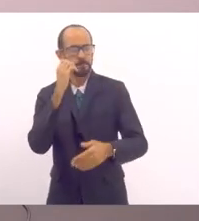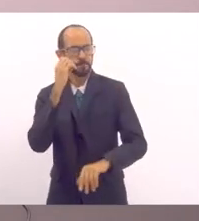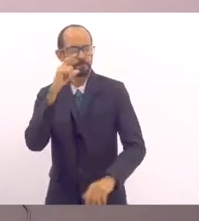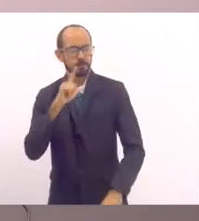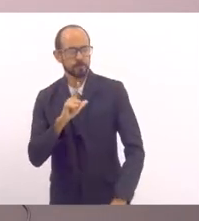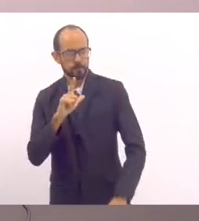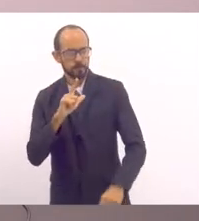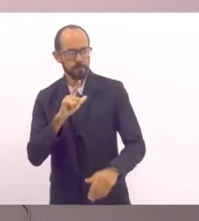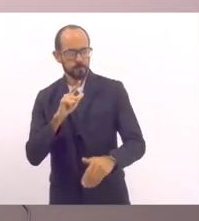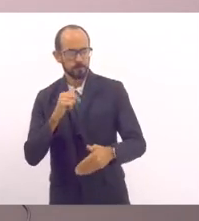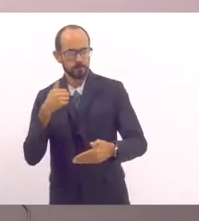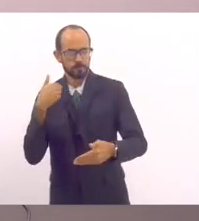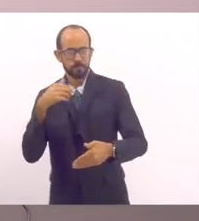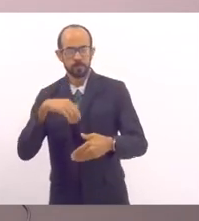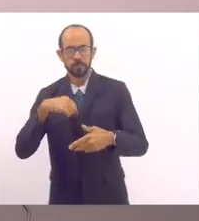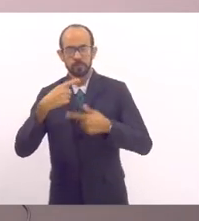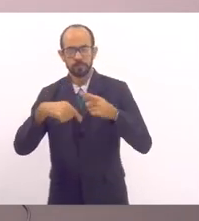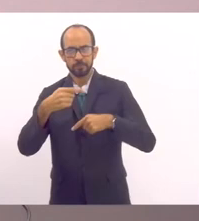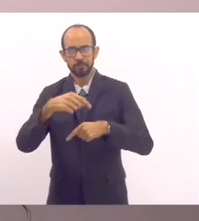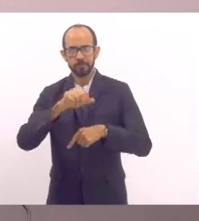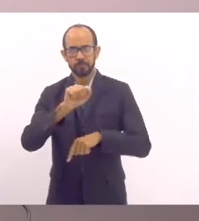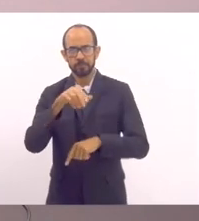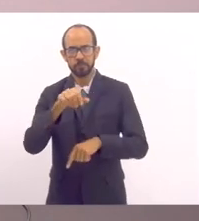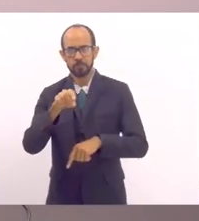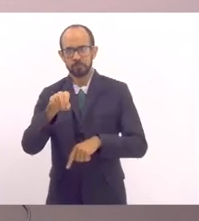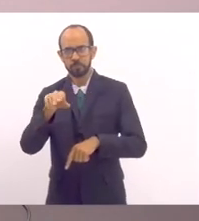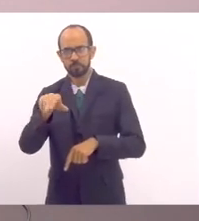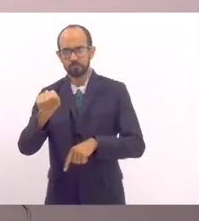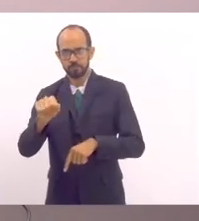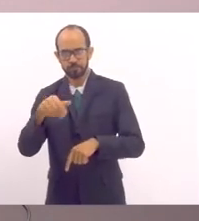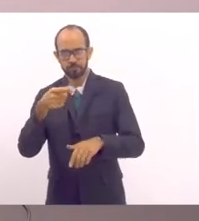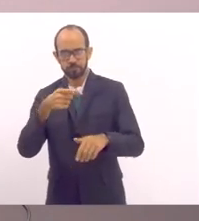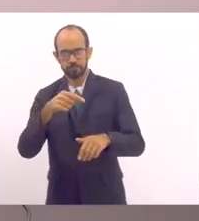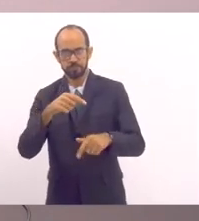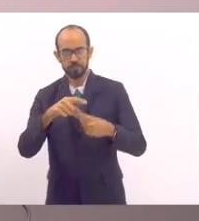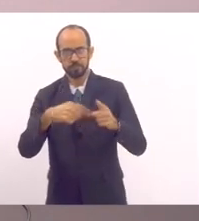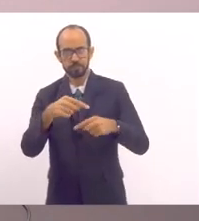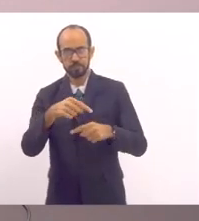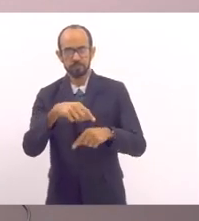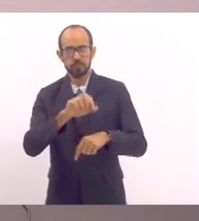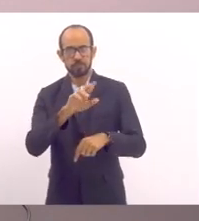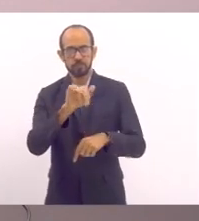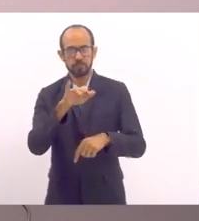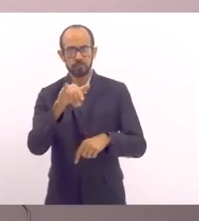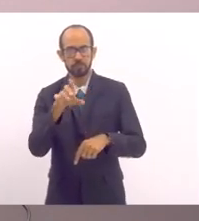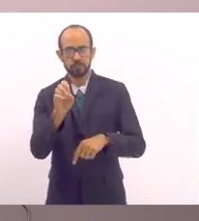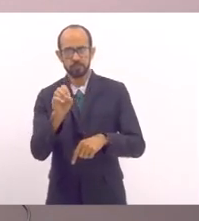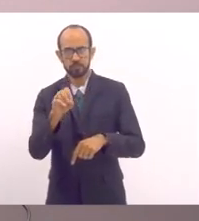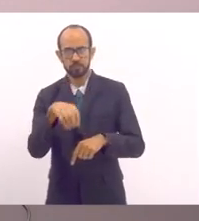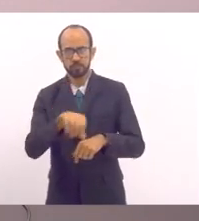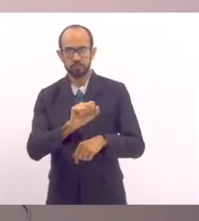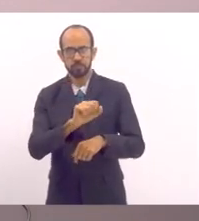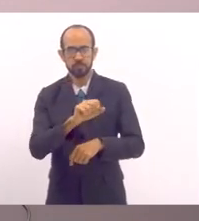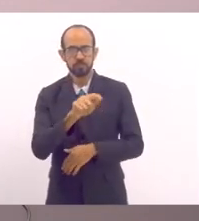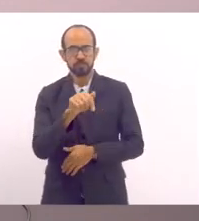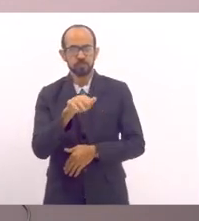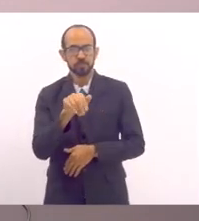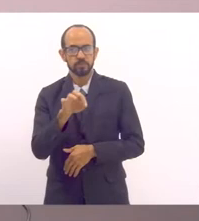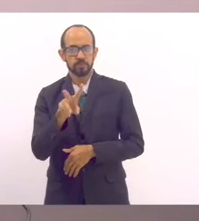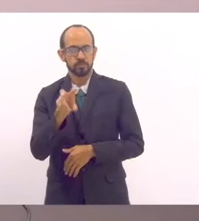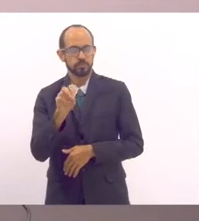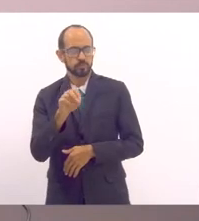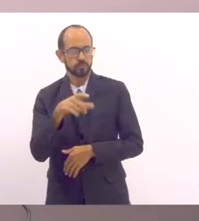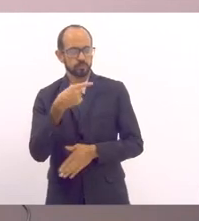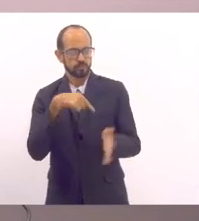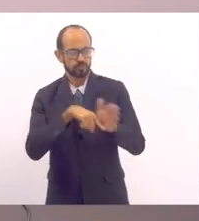né, passando pela Adriana, pelo Nilo Sérgio, o próprio antes do Sérgio Ricardo, o Gustavo Tutuca, que deu